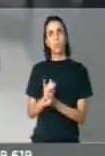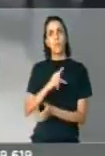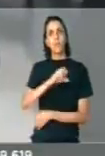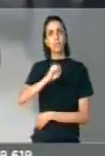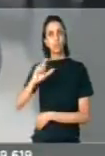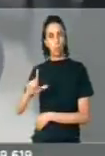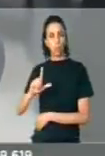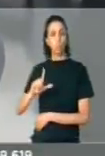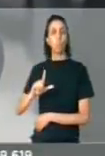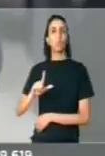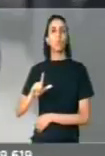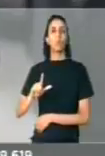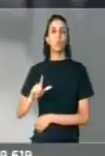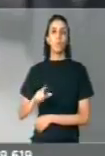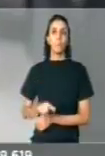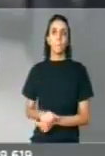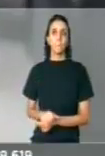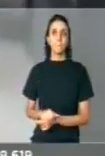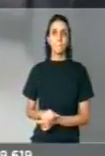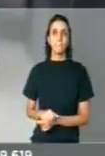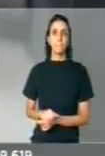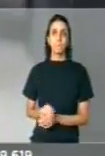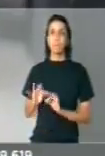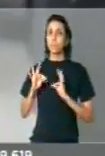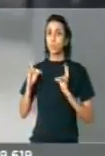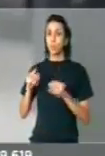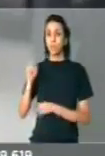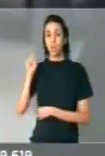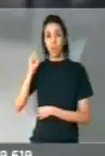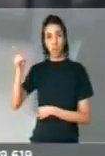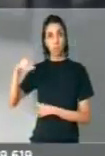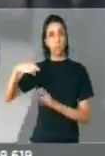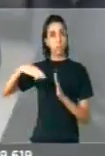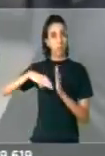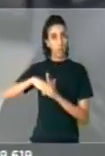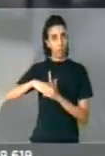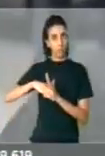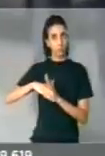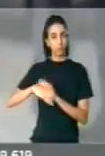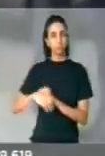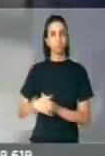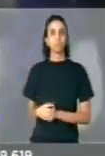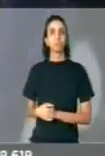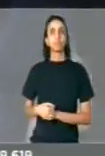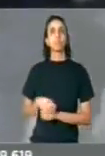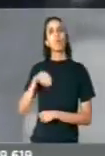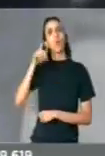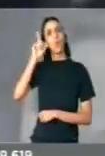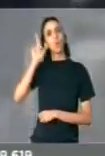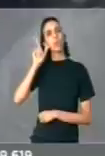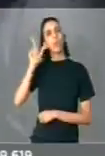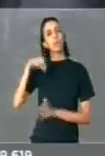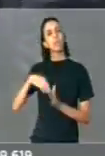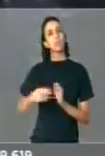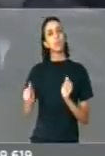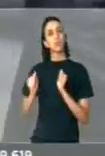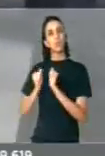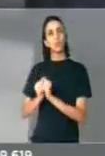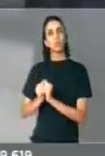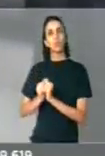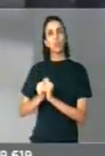PSOL esteve integralmente no Senado, ontem solidarizando com o manifesto